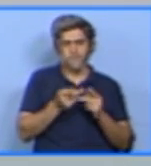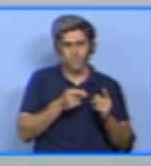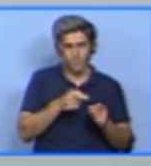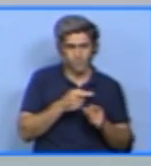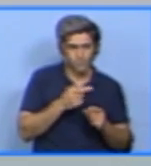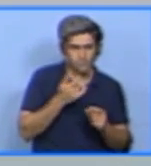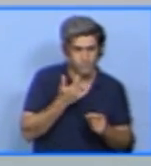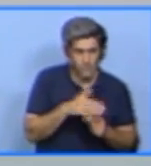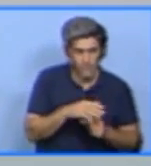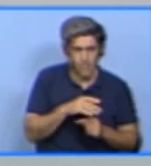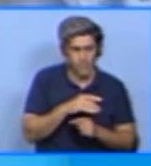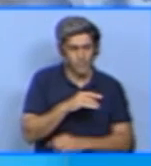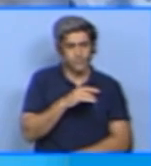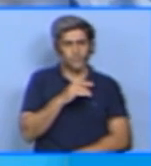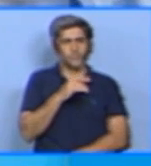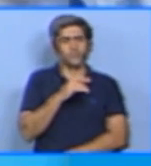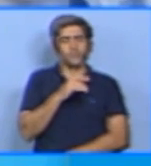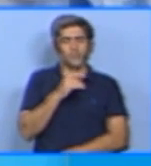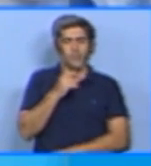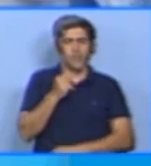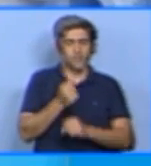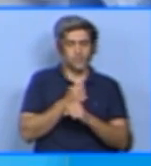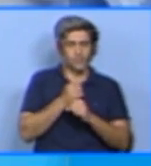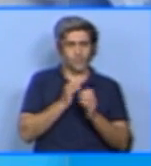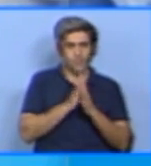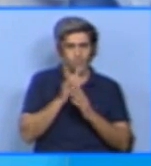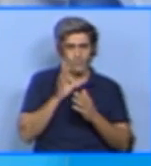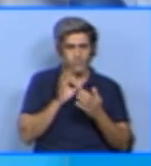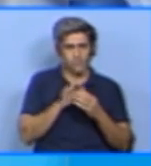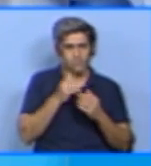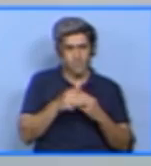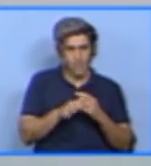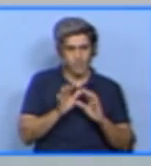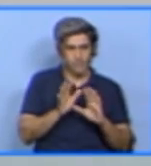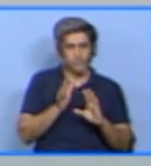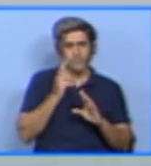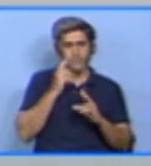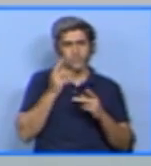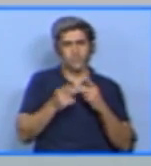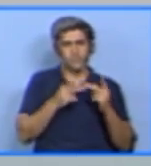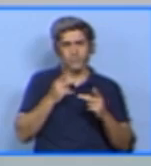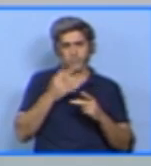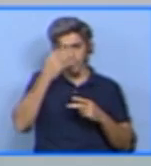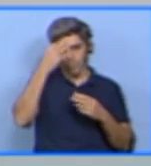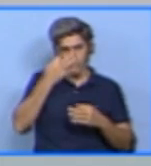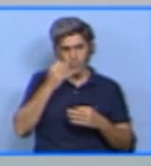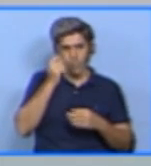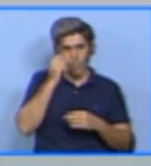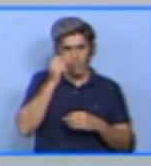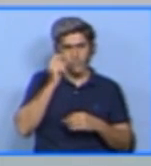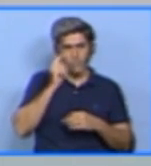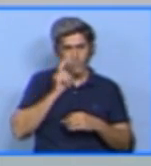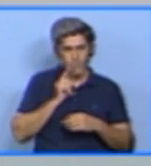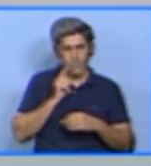esta questão do mal e a ação de Deus diante do mal, etc., analisemos o comportamento dos homens e das